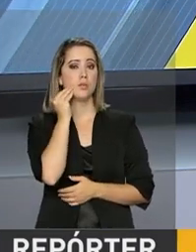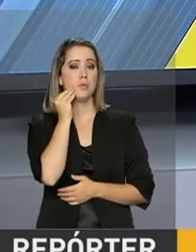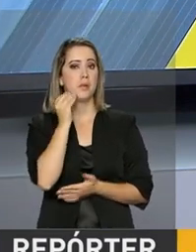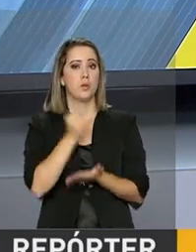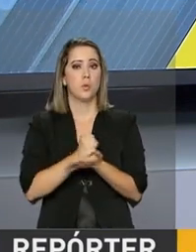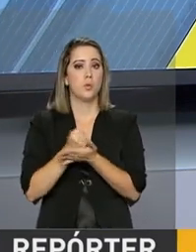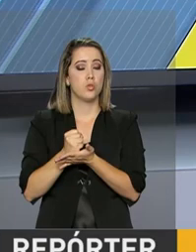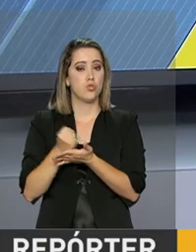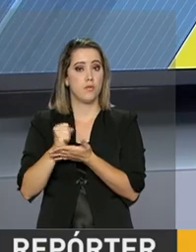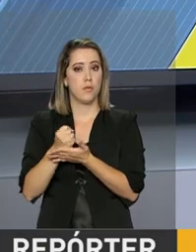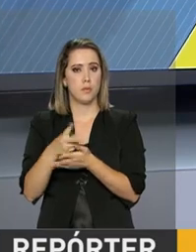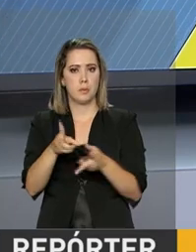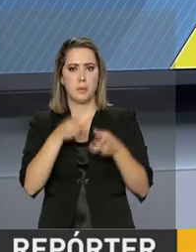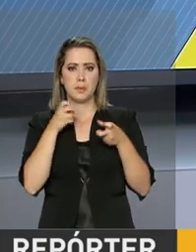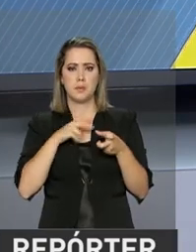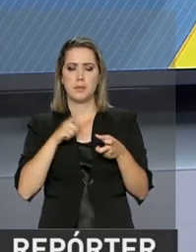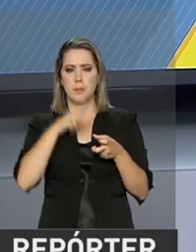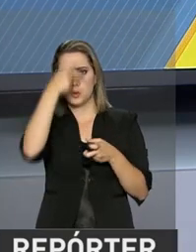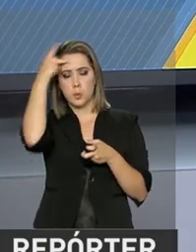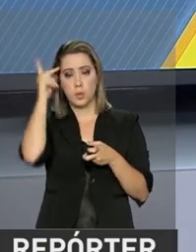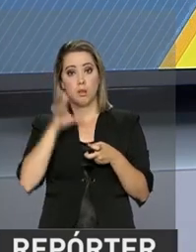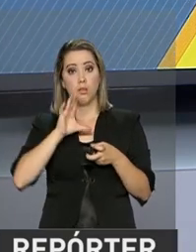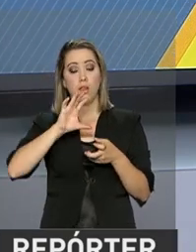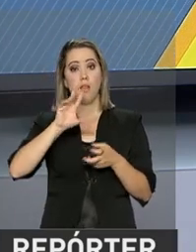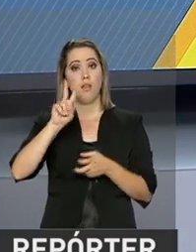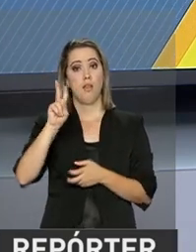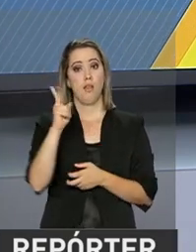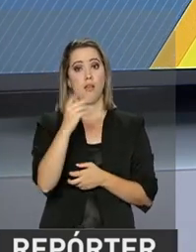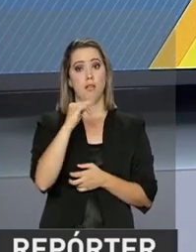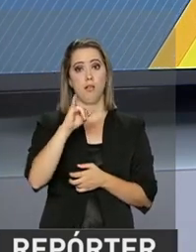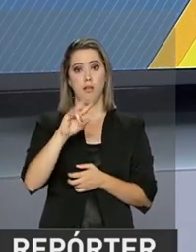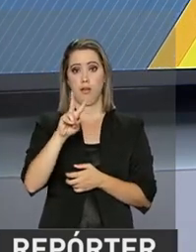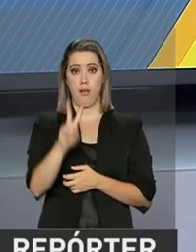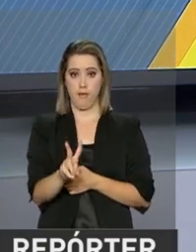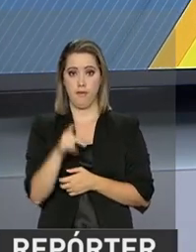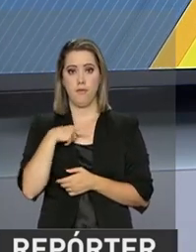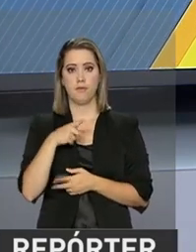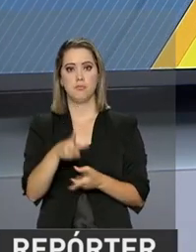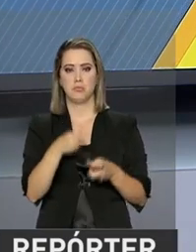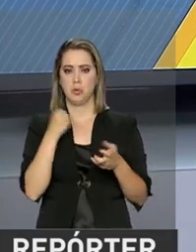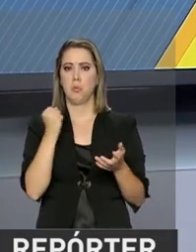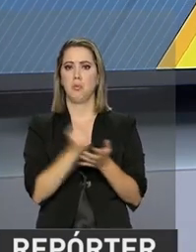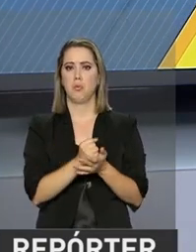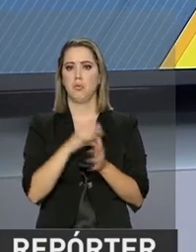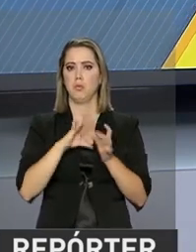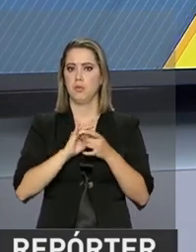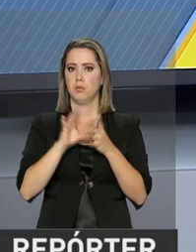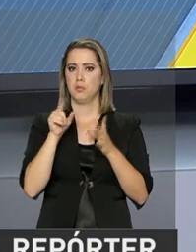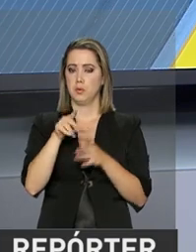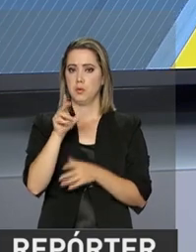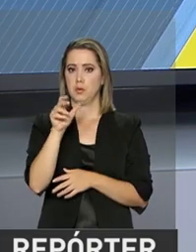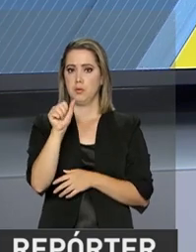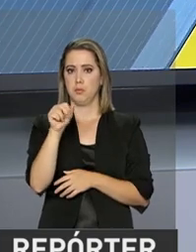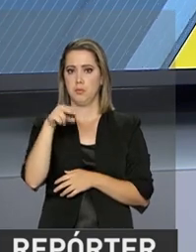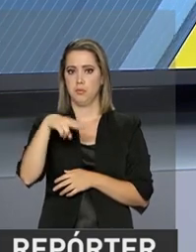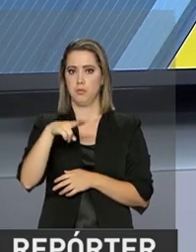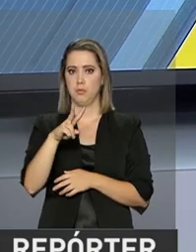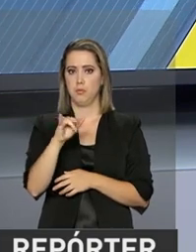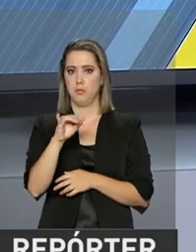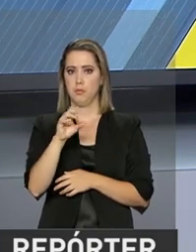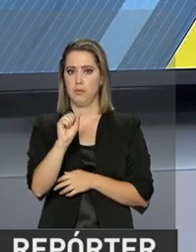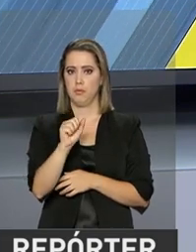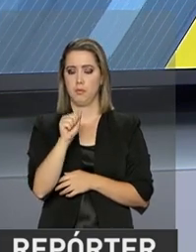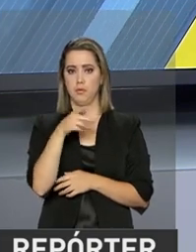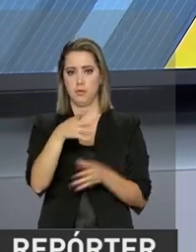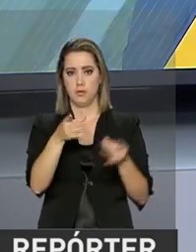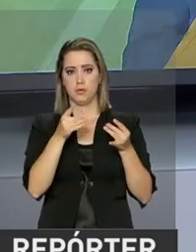para identificar a presença do vírus HIV teve registro autorizado pela Agência Nacional de Vigilância Sanitária, a